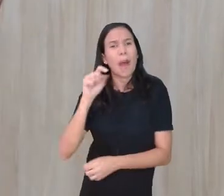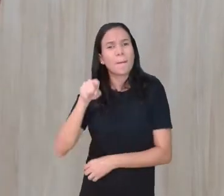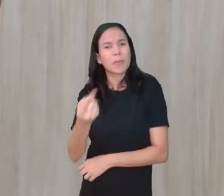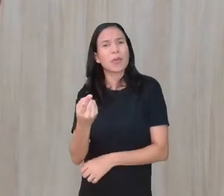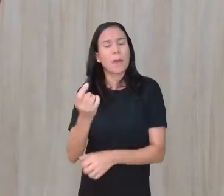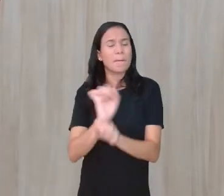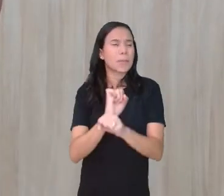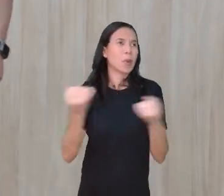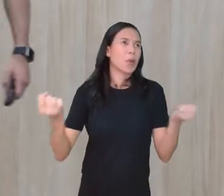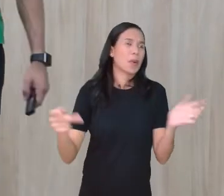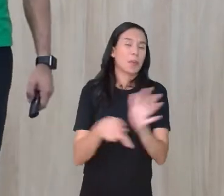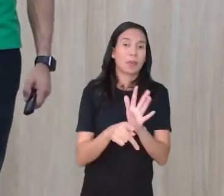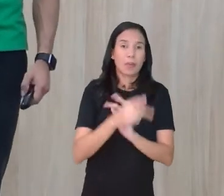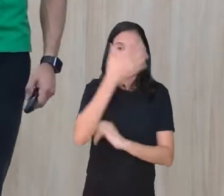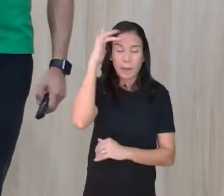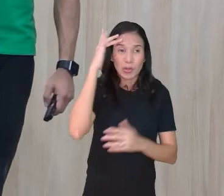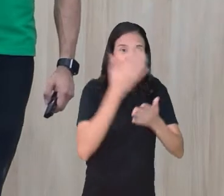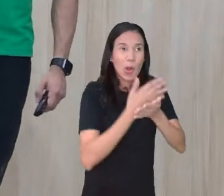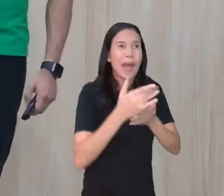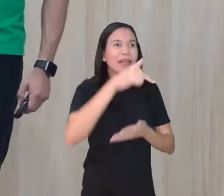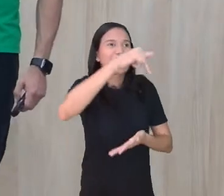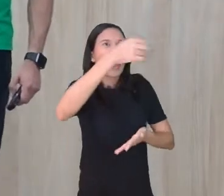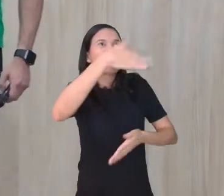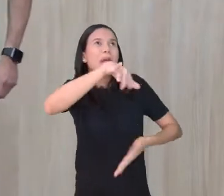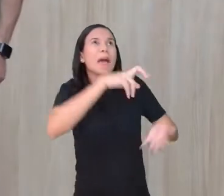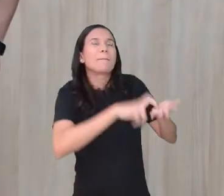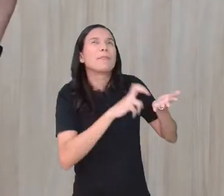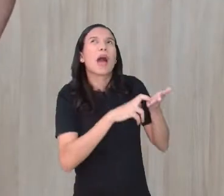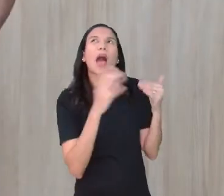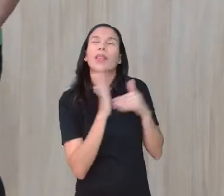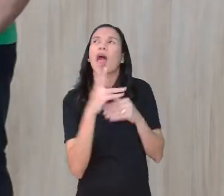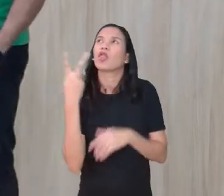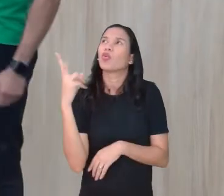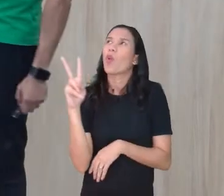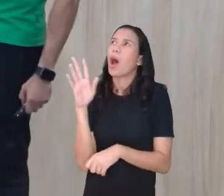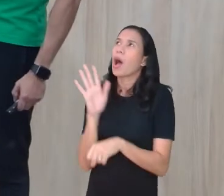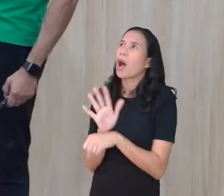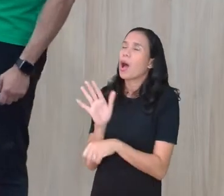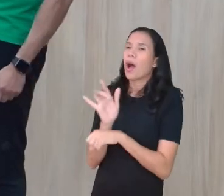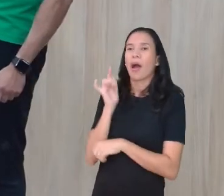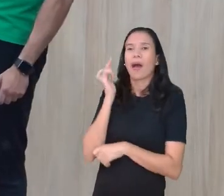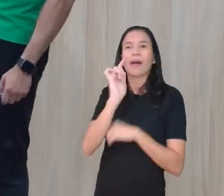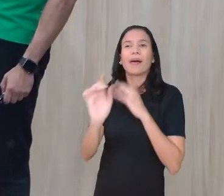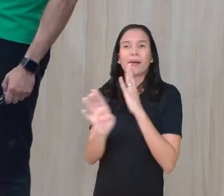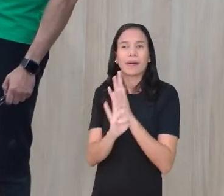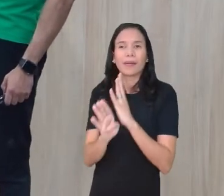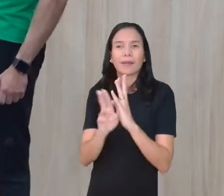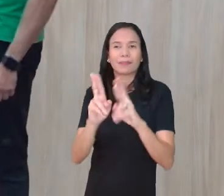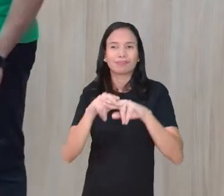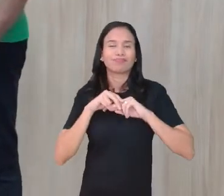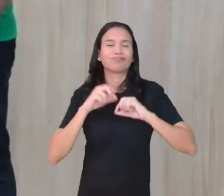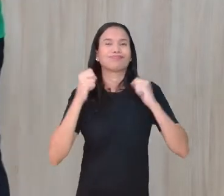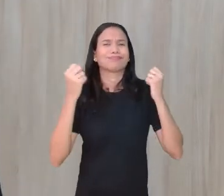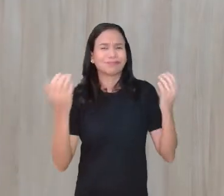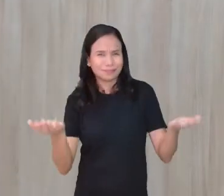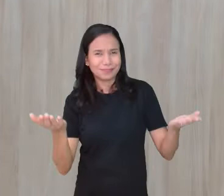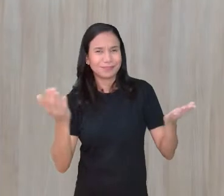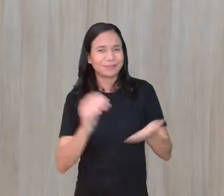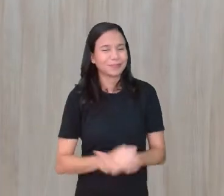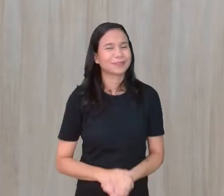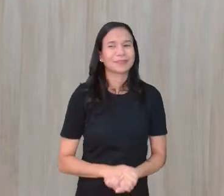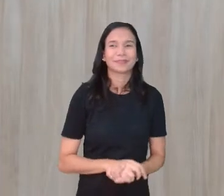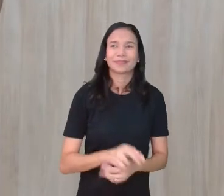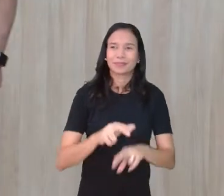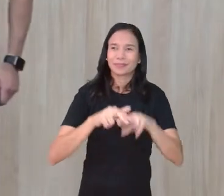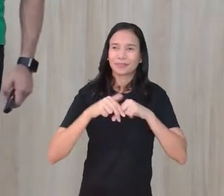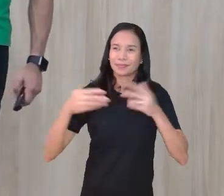você começar de 7h30, quem sabe lá para as 2 da tarde você encontra, né? Então, aqui